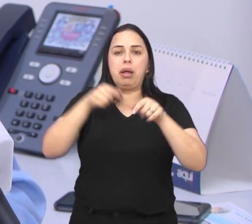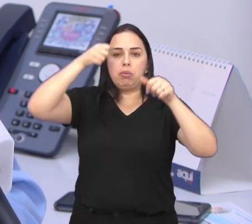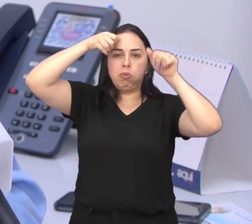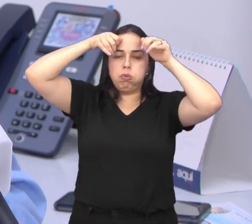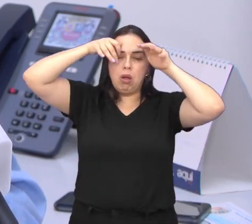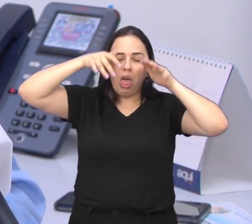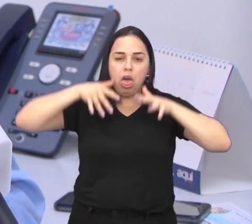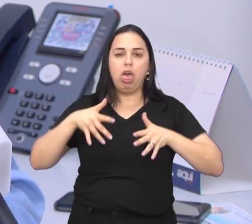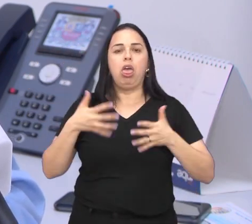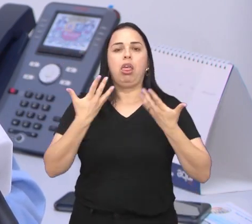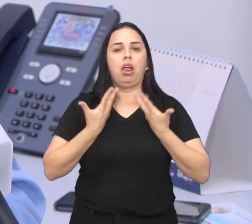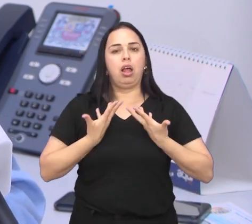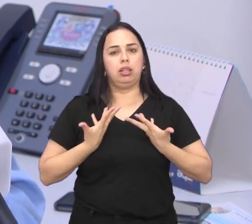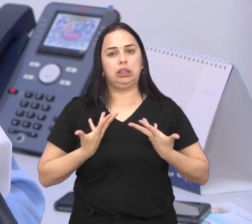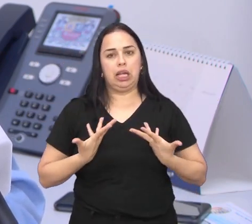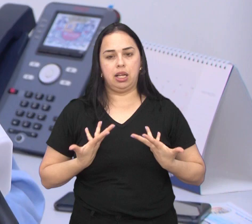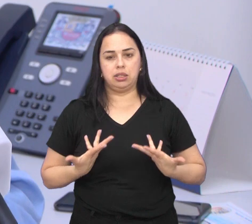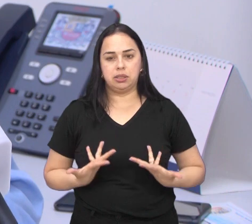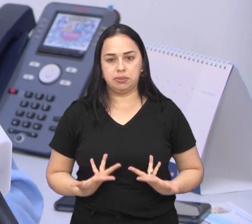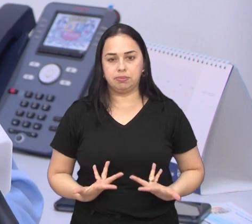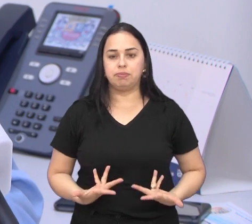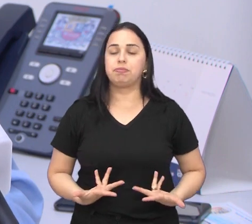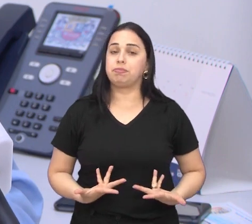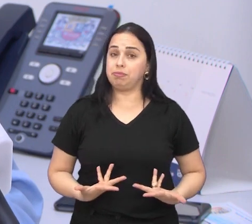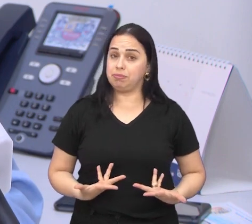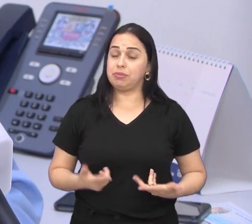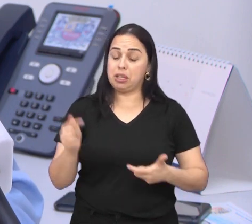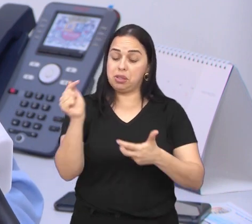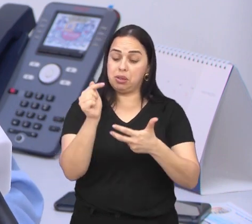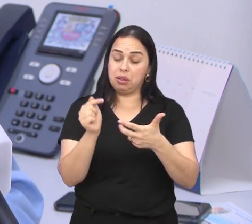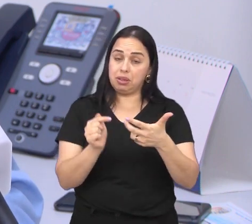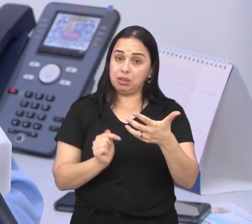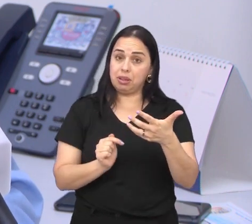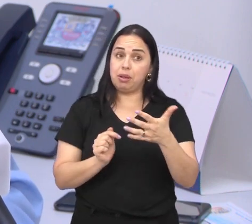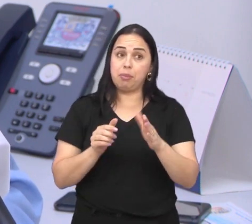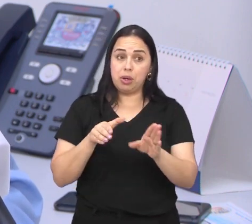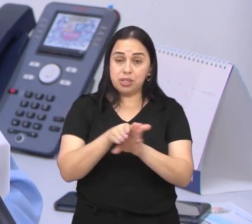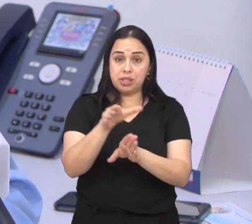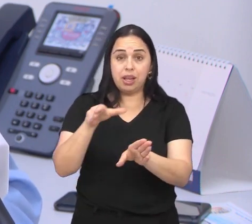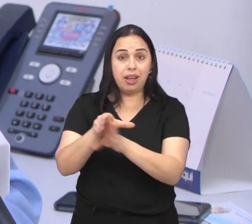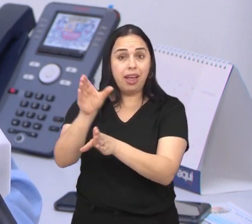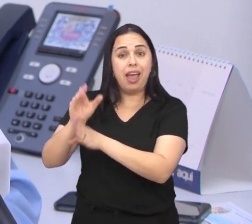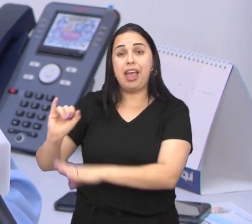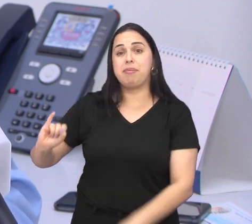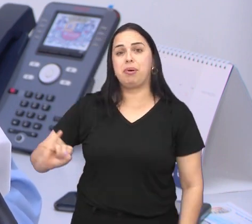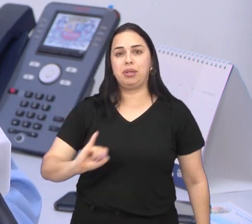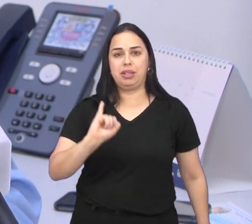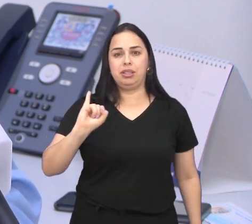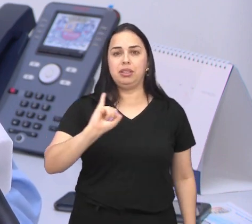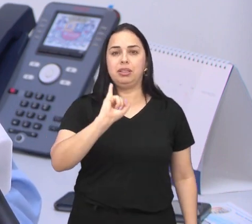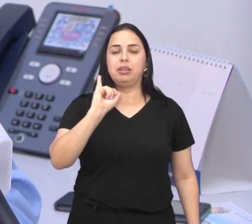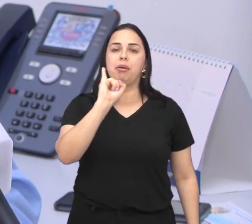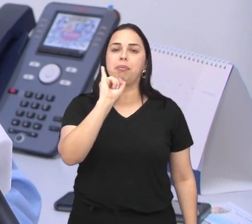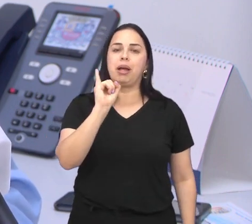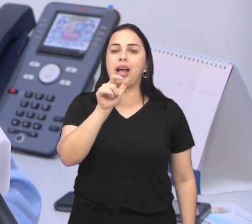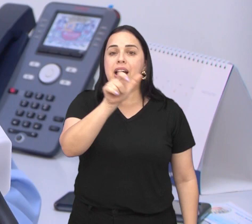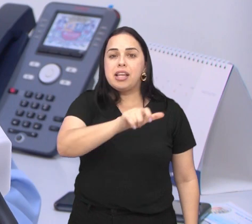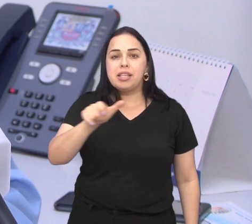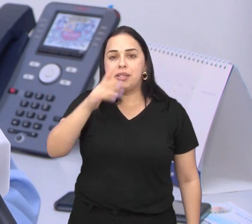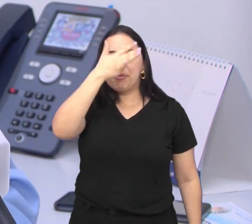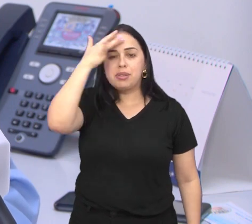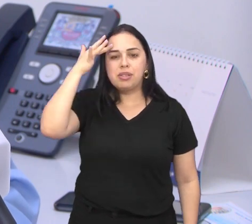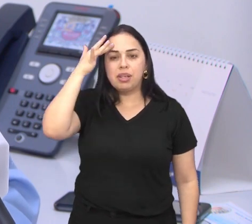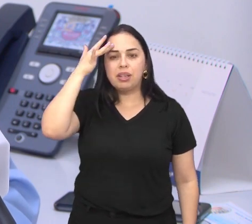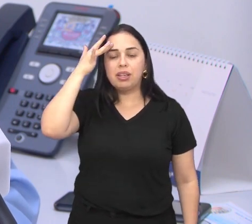ser acompanhada de suor, de cansaço. Então, essa orientação para a população é importante, e também